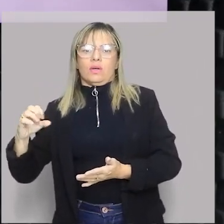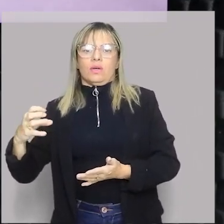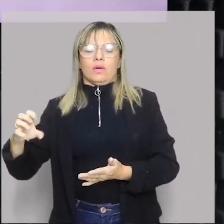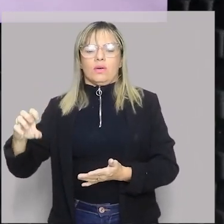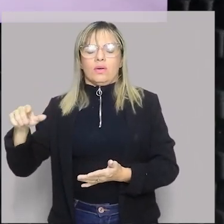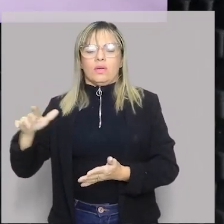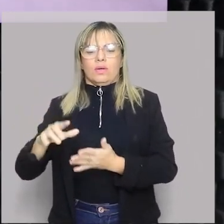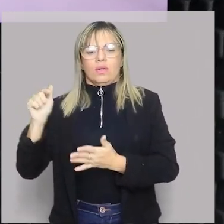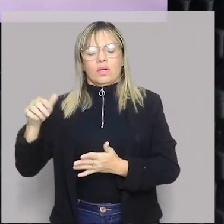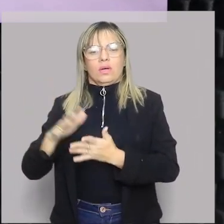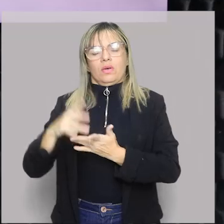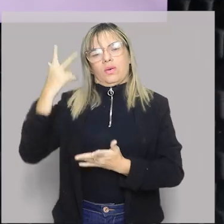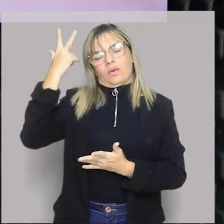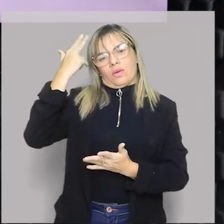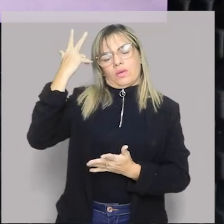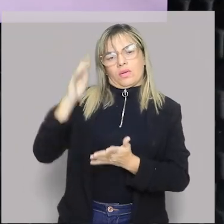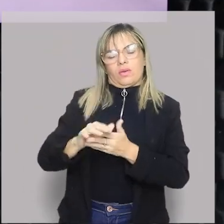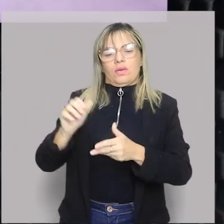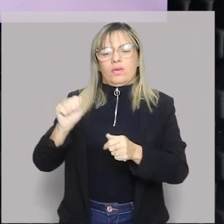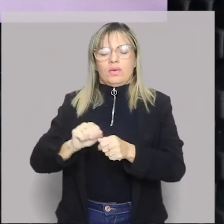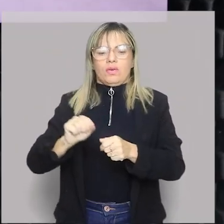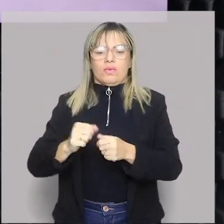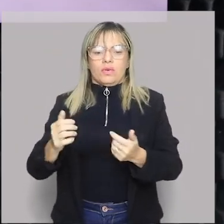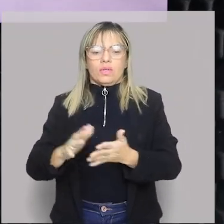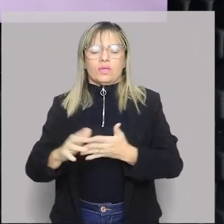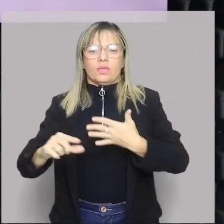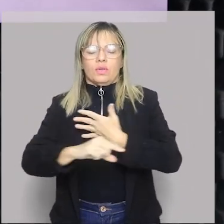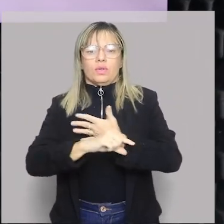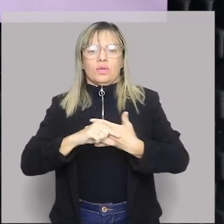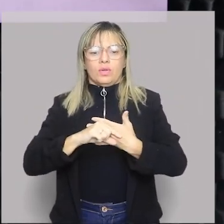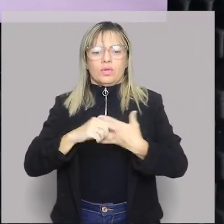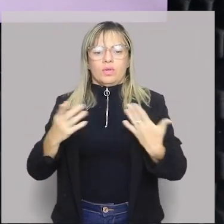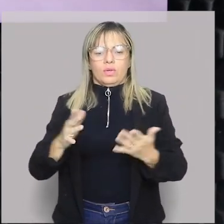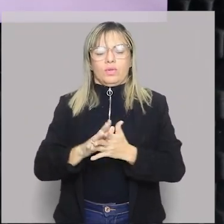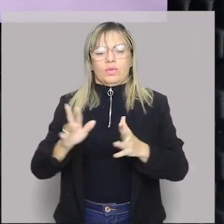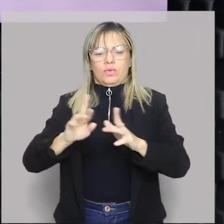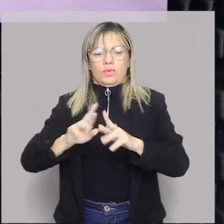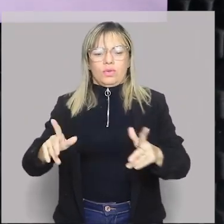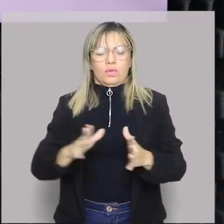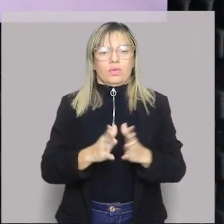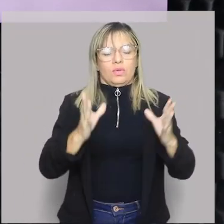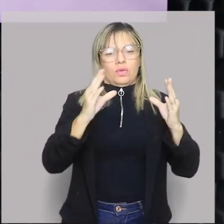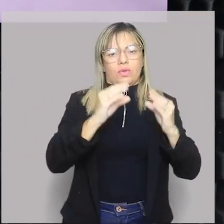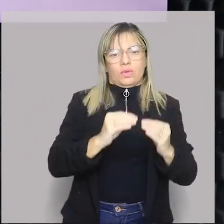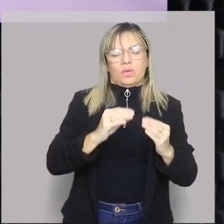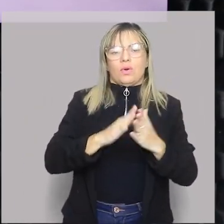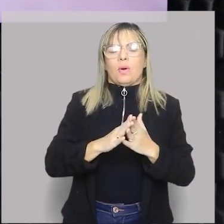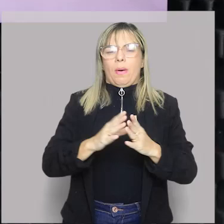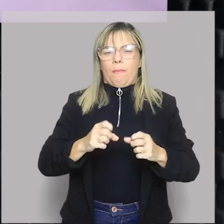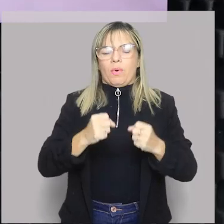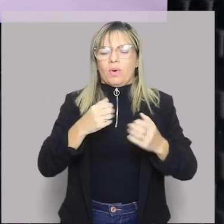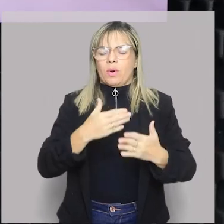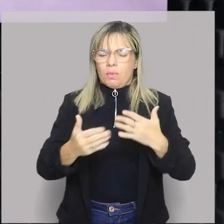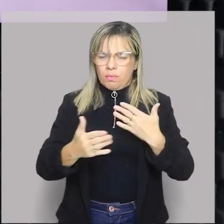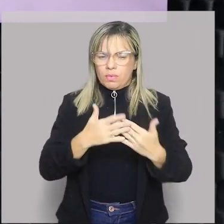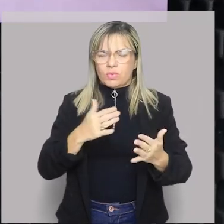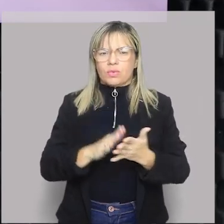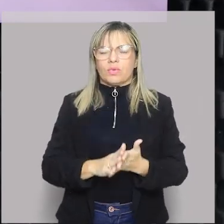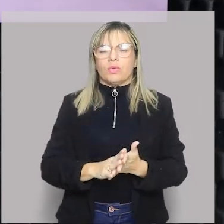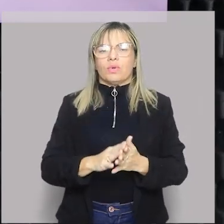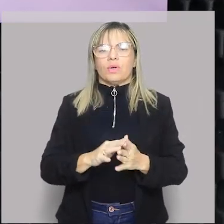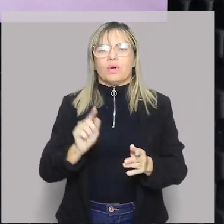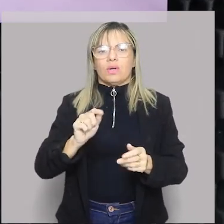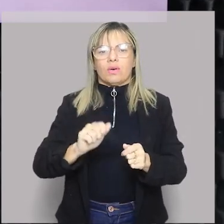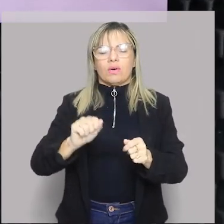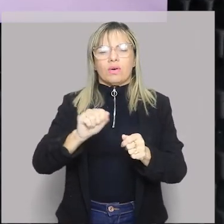produzida por quem fez aquela obra, certo? Diferente no caso do resumo, que pode ser feito por qualquer pessoa, tá? Então,